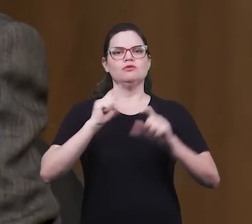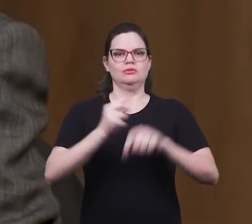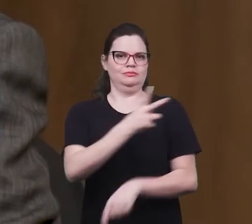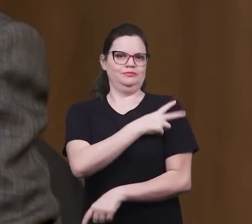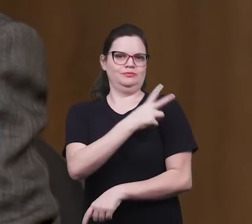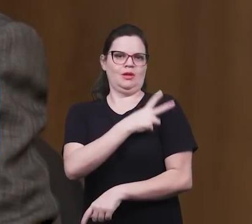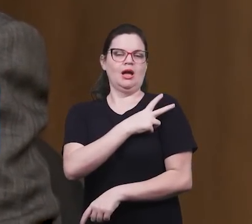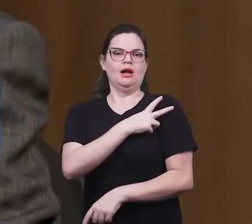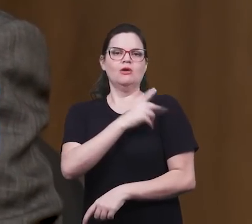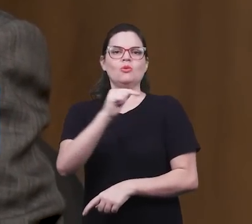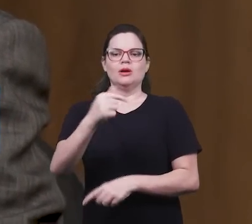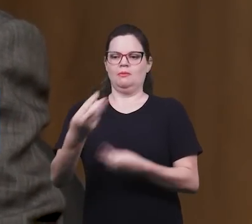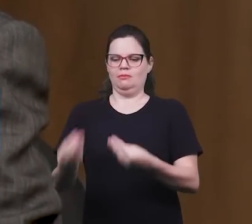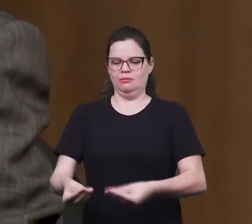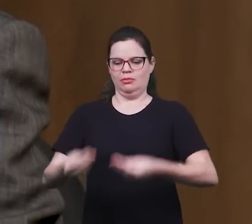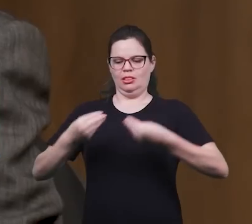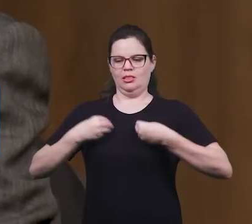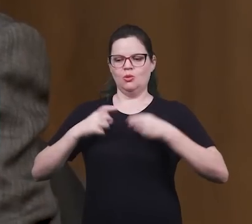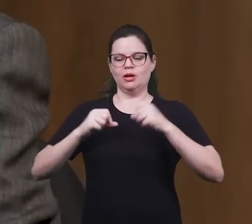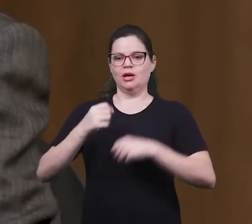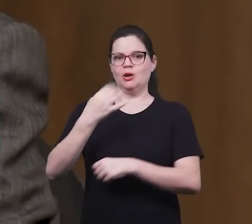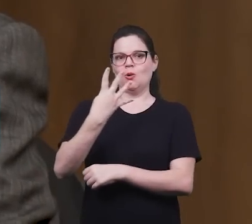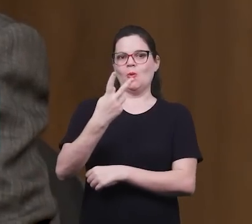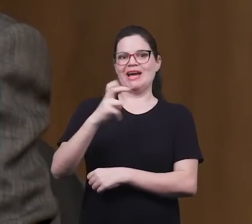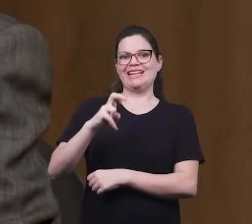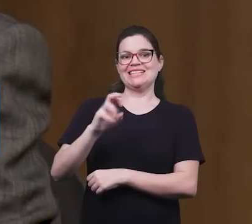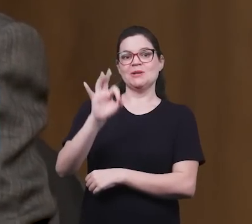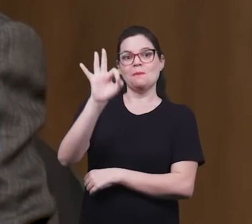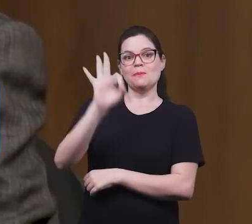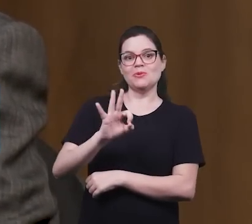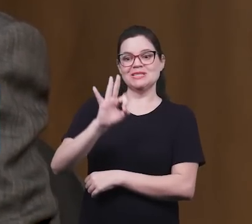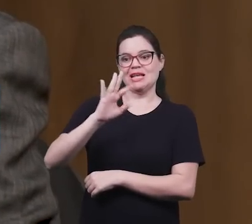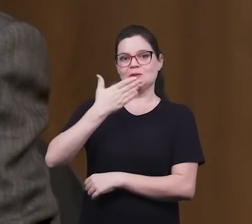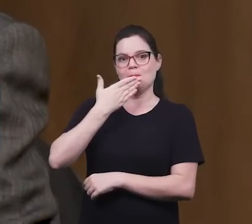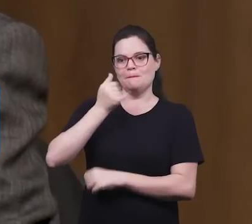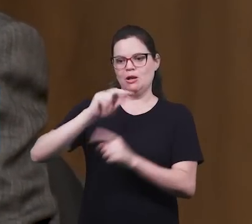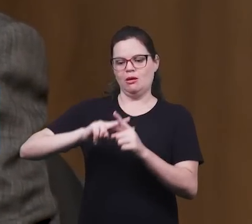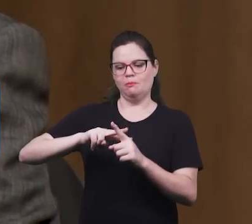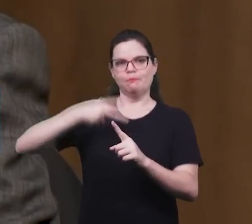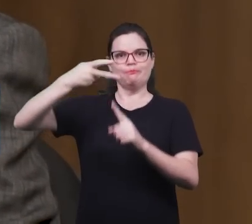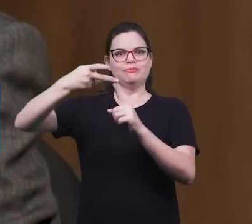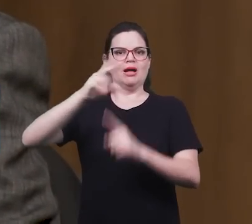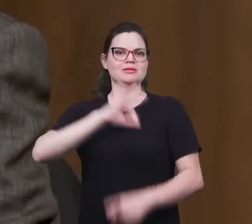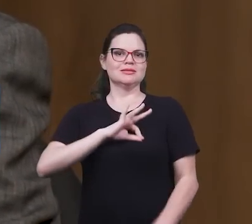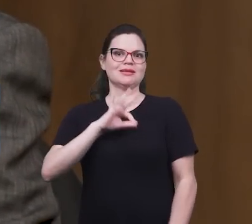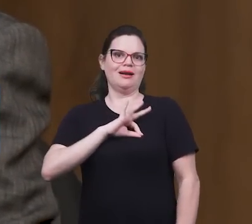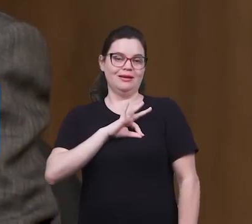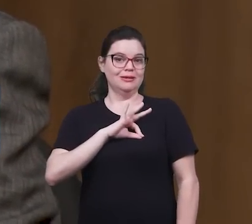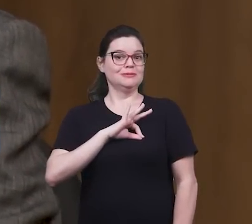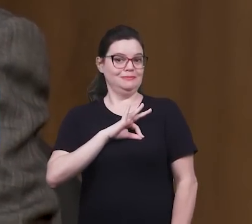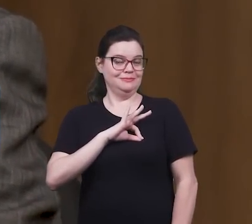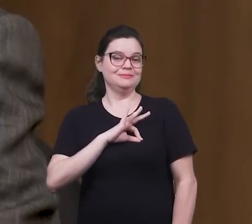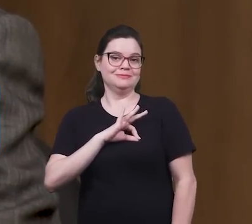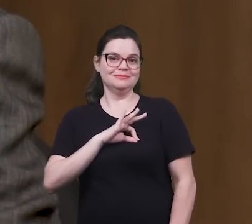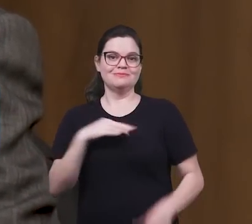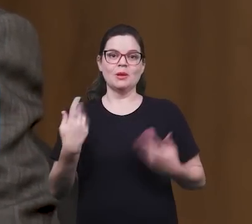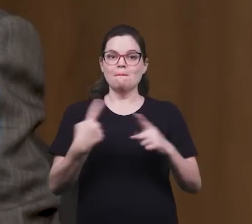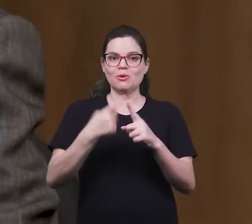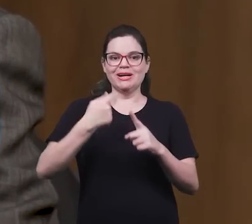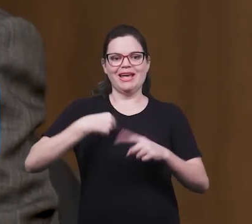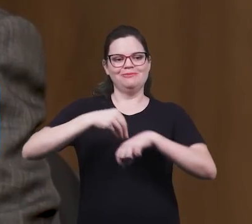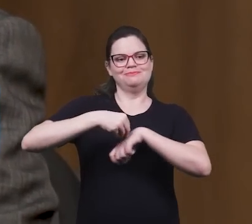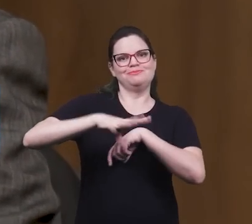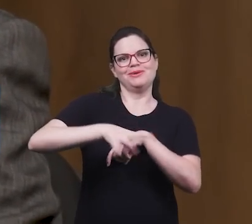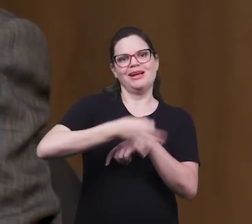uma ordem ao meu chefe para que me desse 45% de melhoria salarial só por causa dessa ideia. Que maravilha. Então, nesse aspecto de